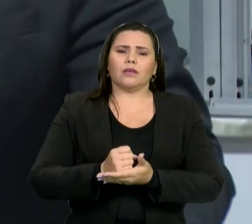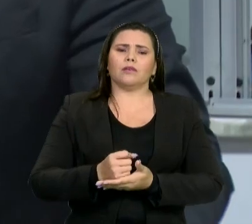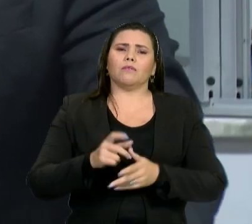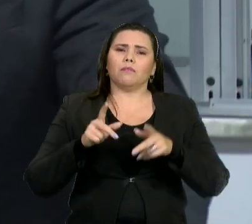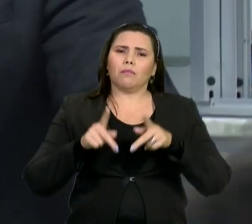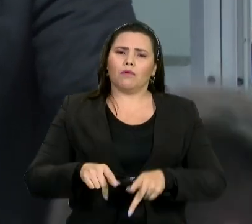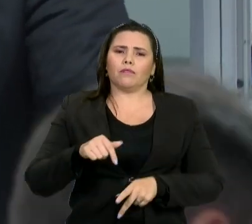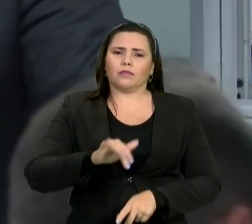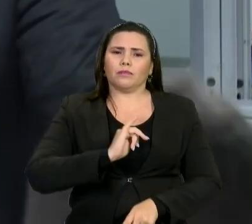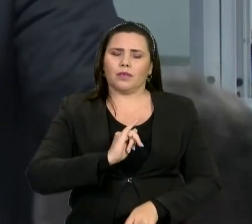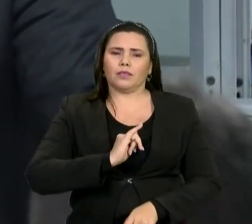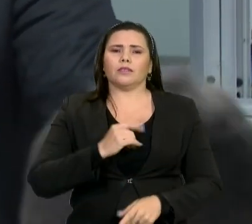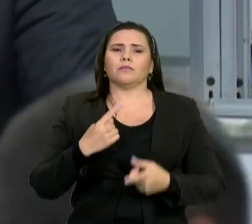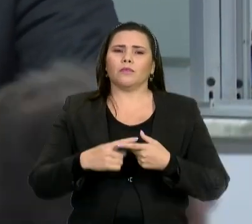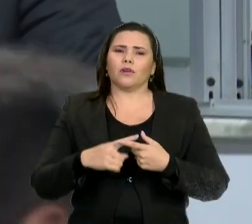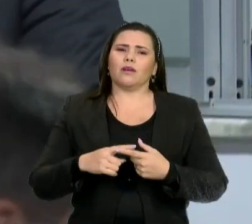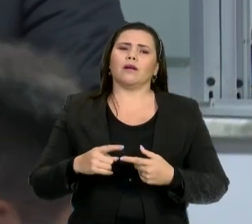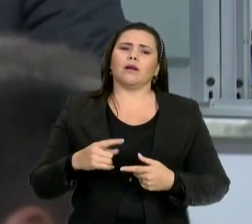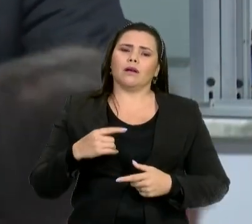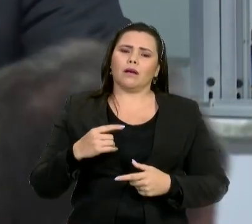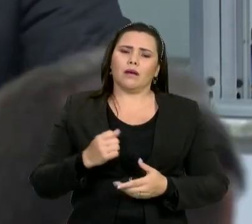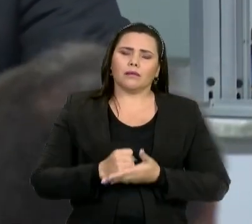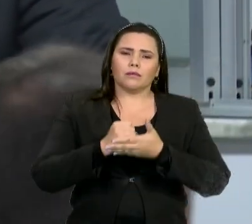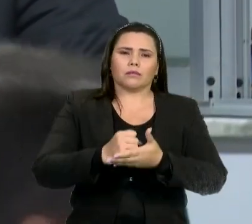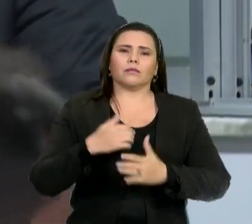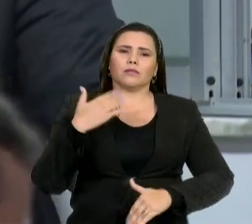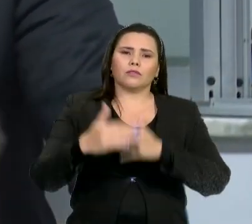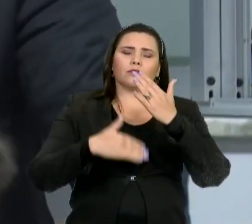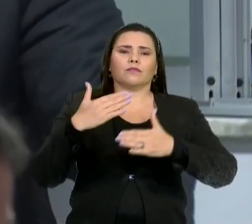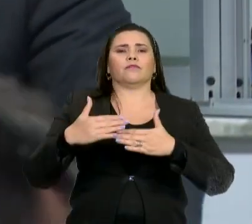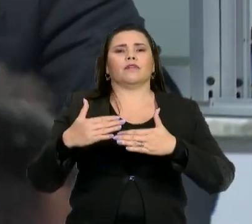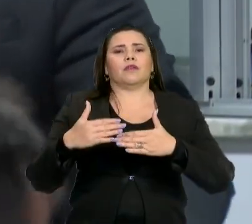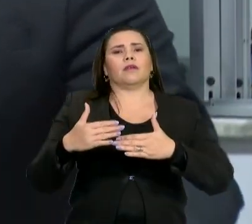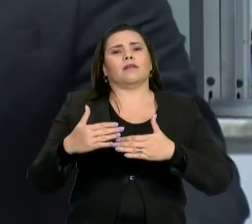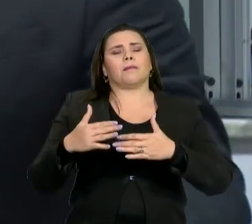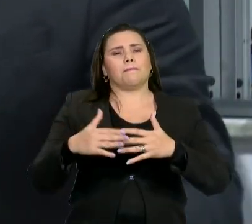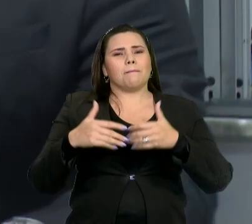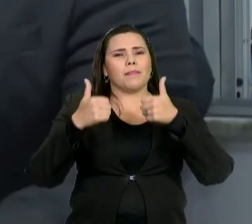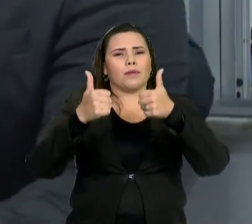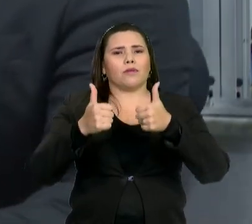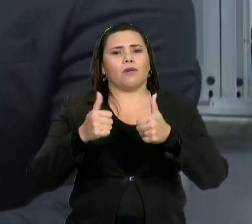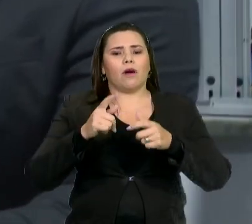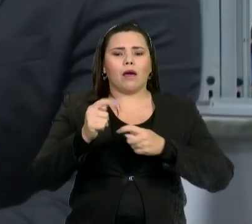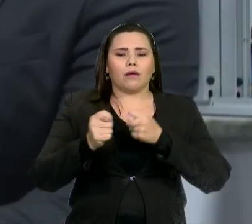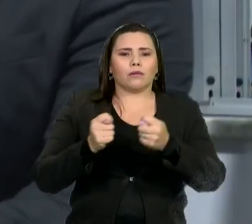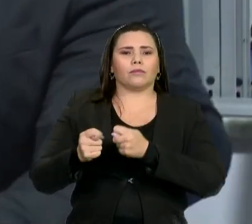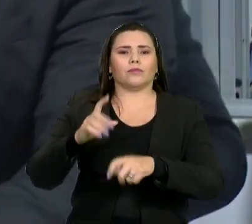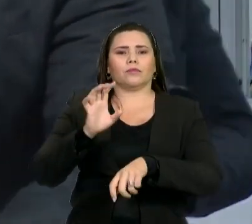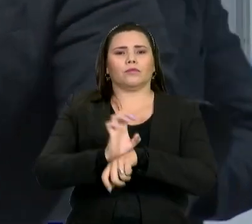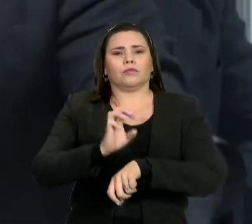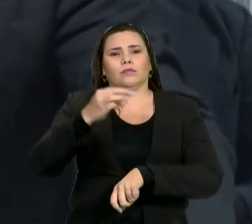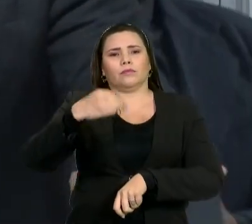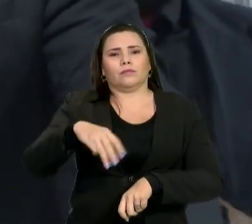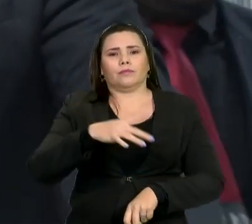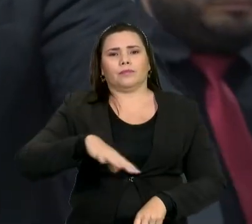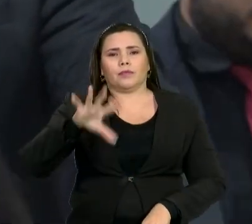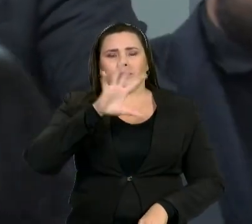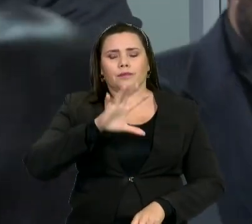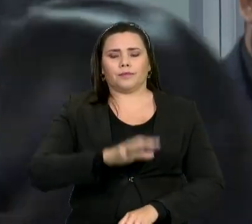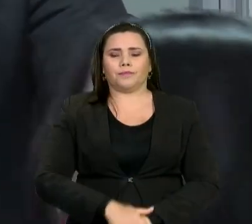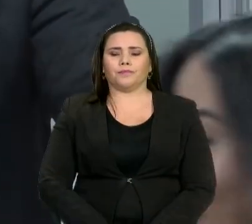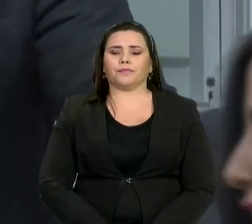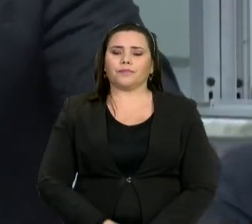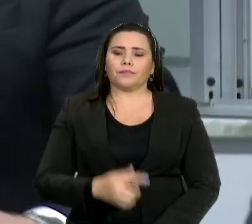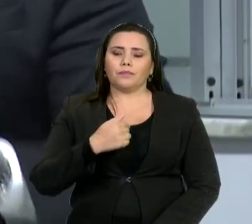nosso estado do Maranhão. Quero externar também aqui a minha felicidade em poder